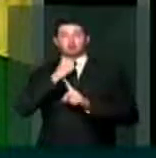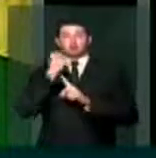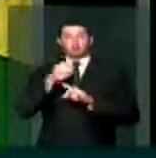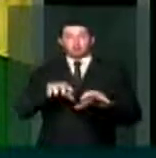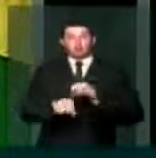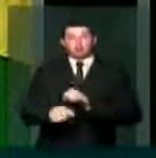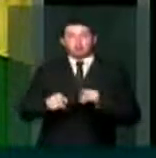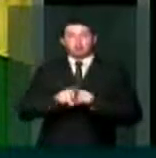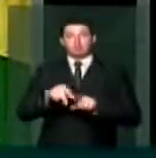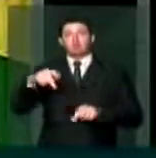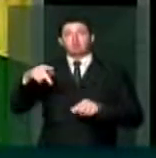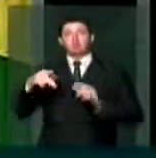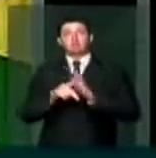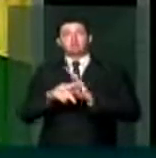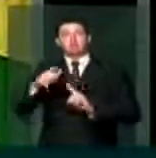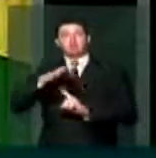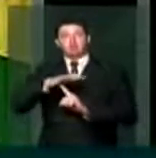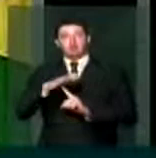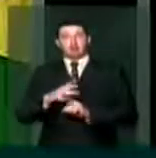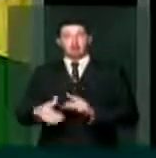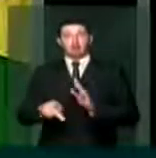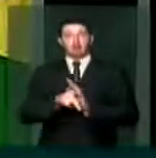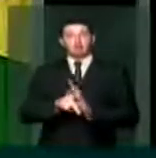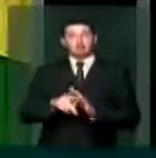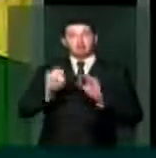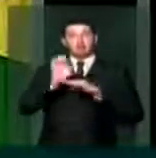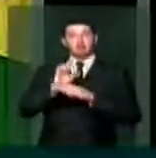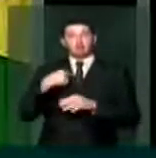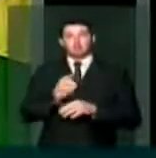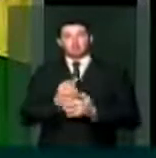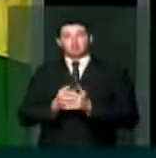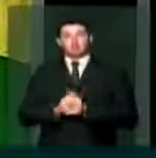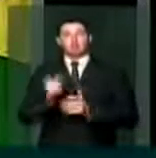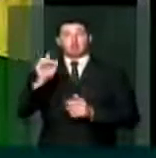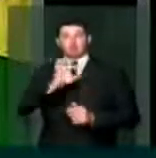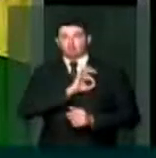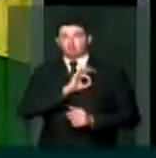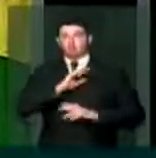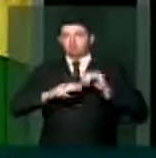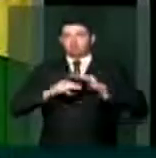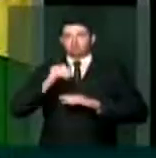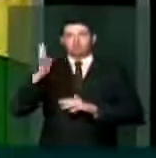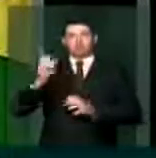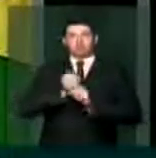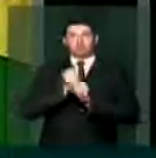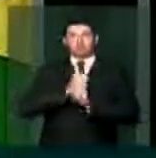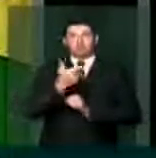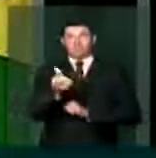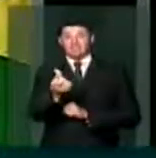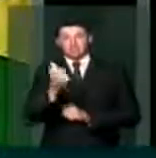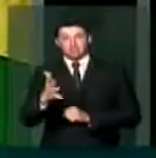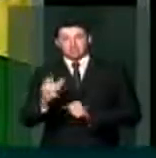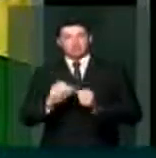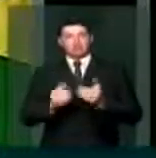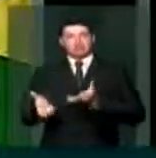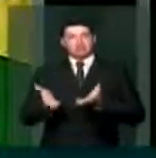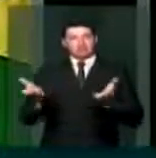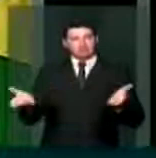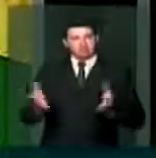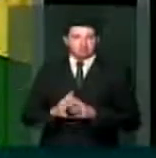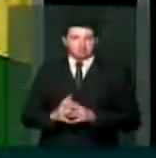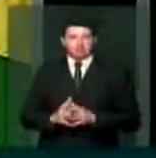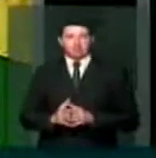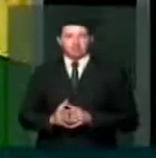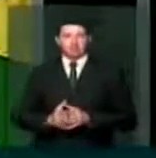socióloga paranaense, pertinho do nosso estado. É policial de carreira há 26 anos de serviço prestado à